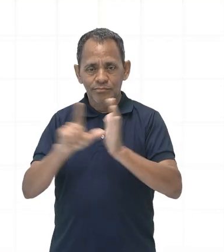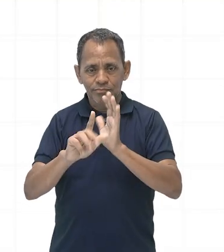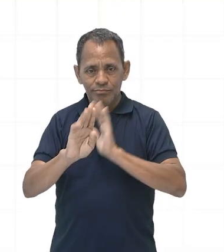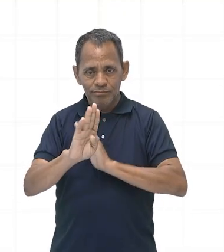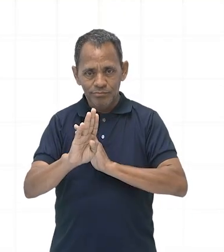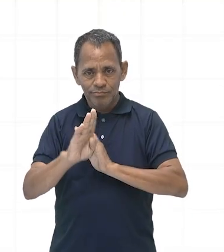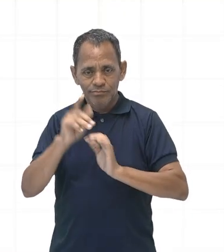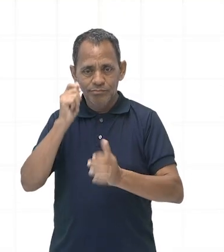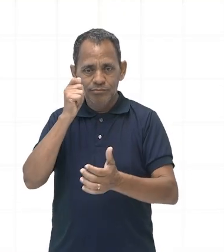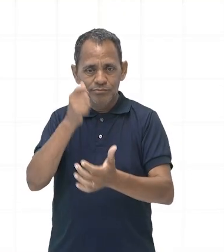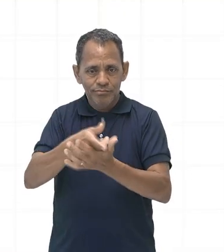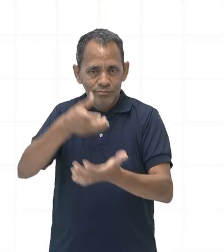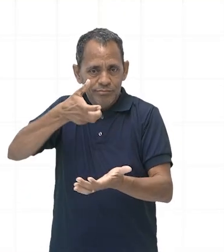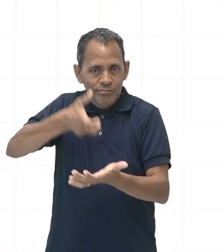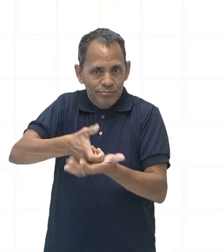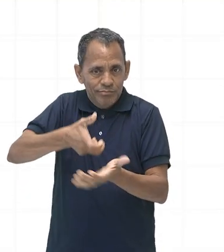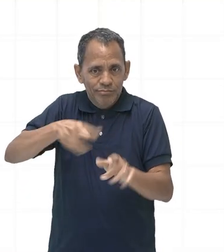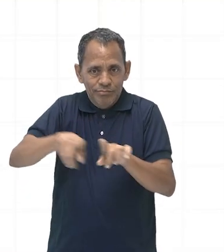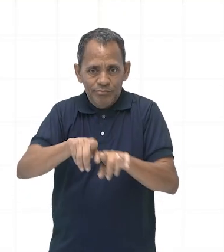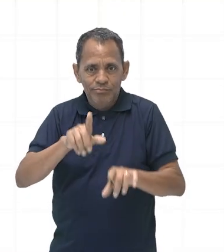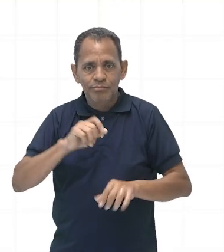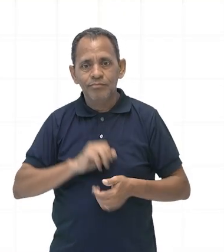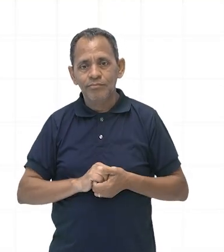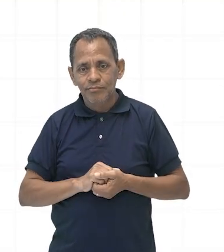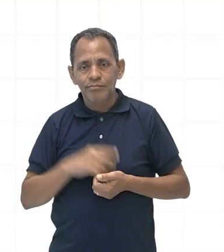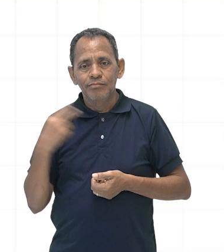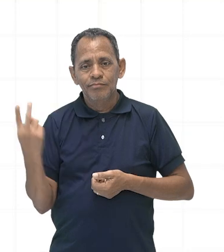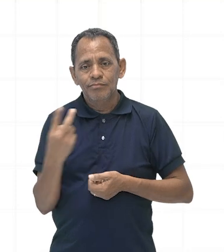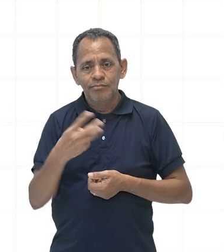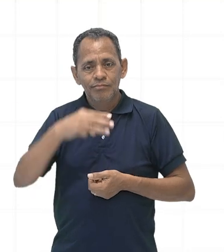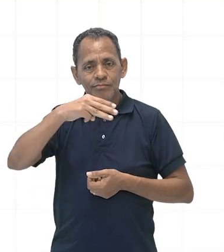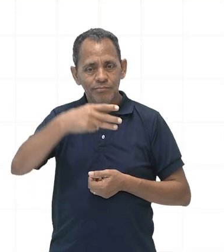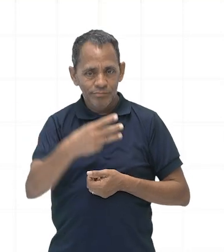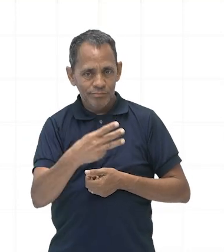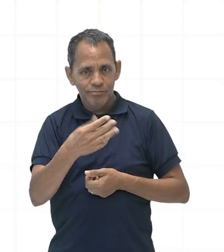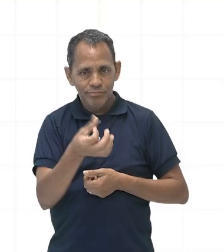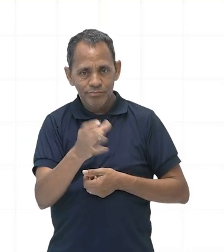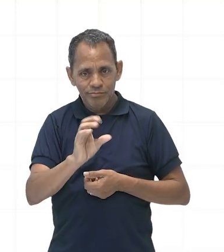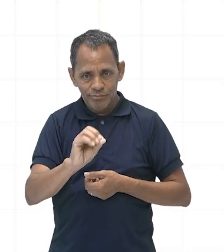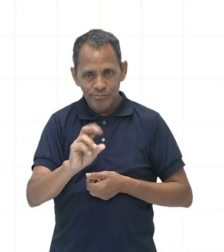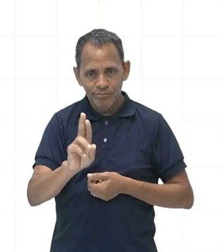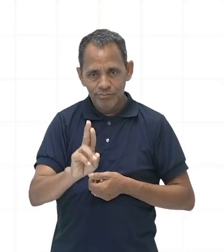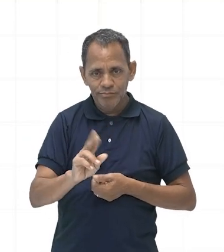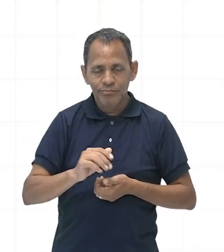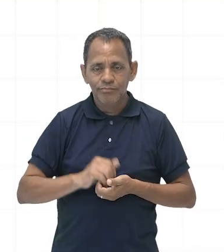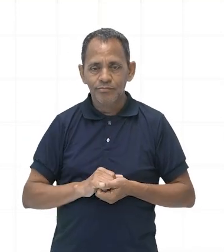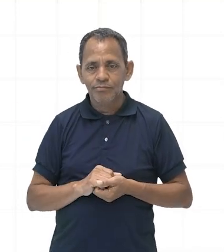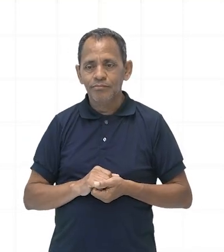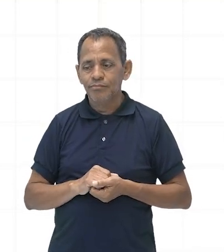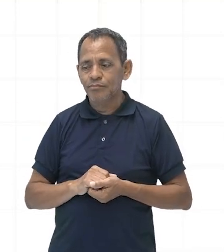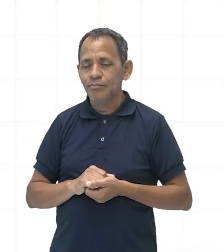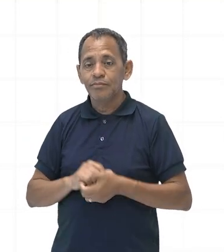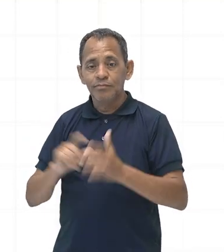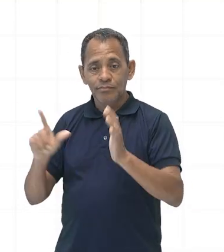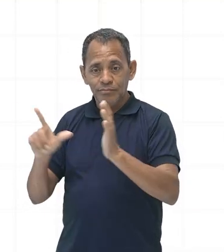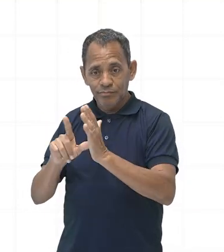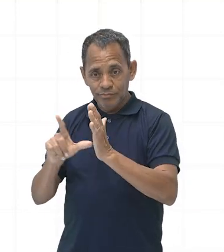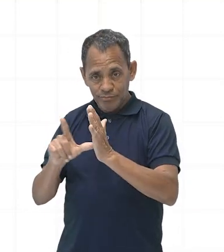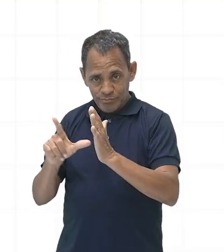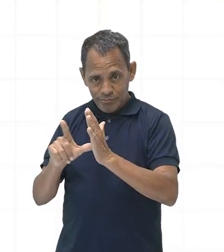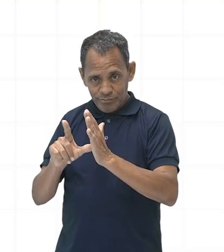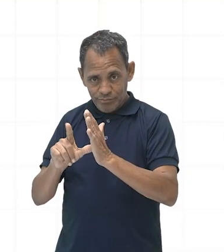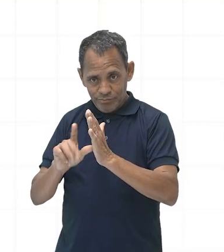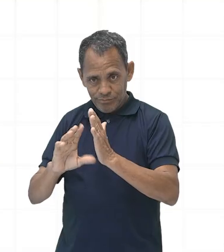livraria B, pagando à vista, ela vai pagar o valor de R$ 360. E, por fim,